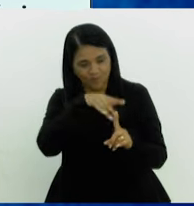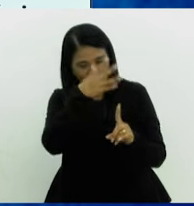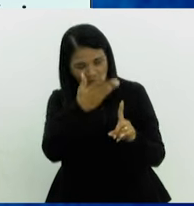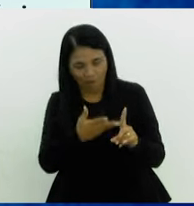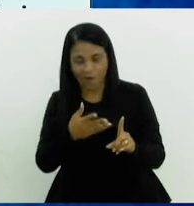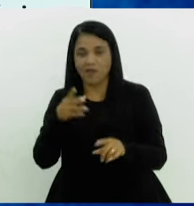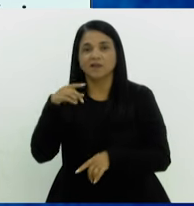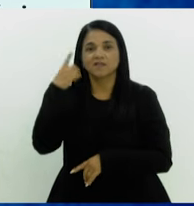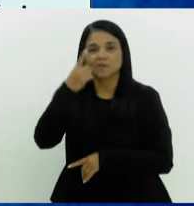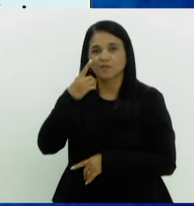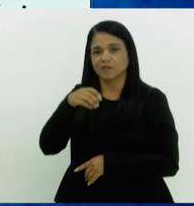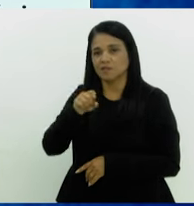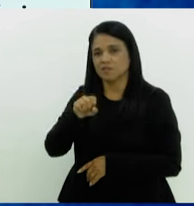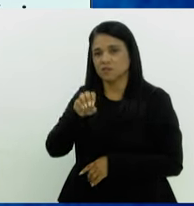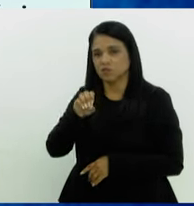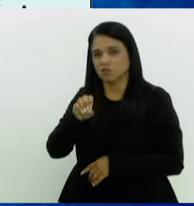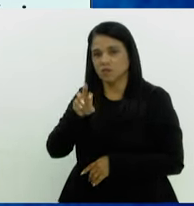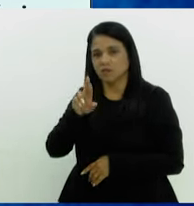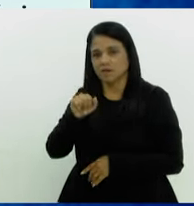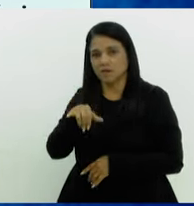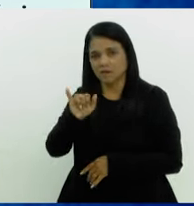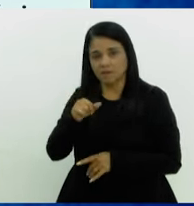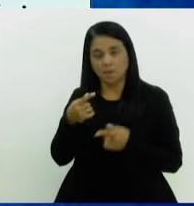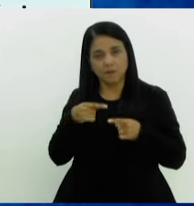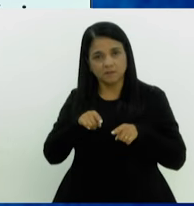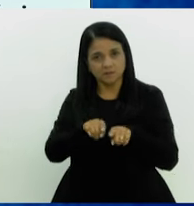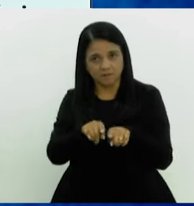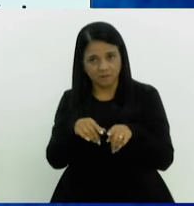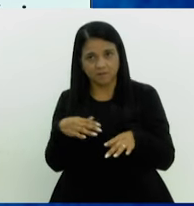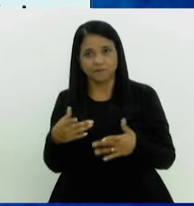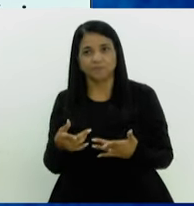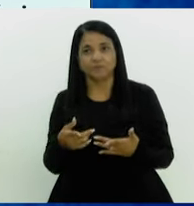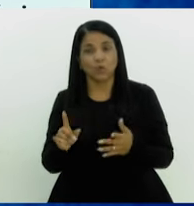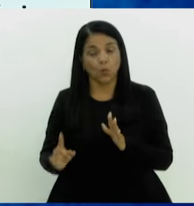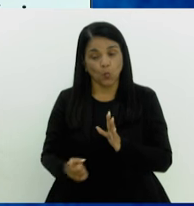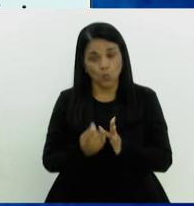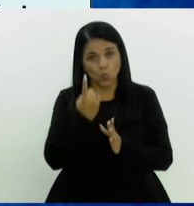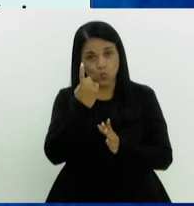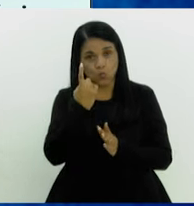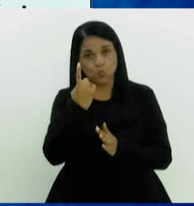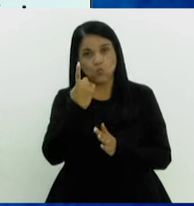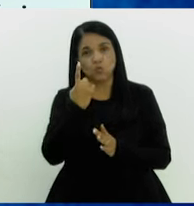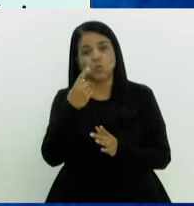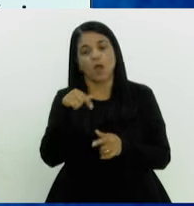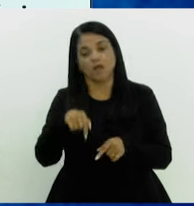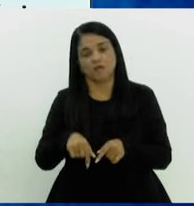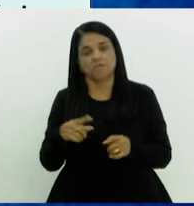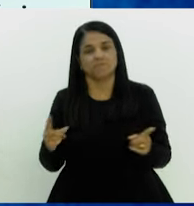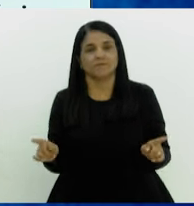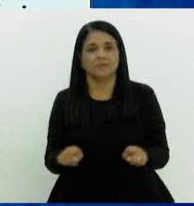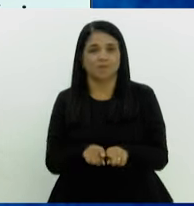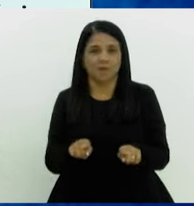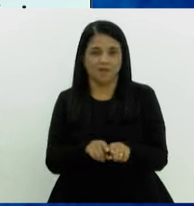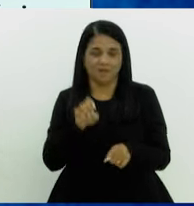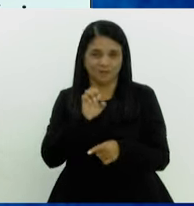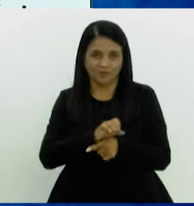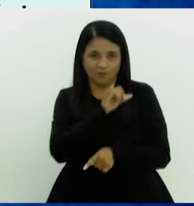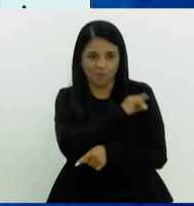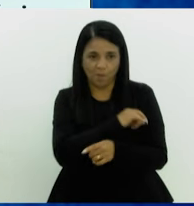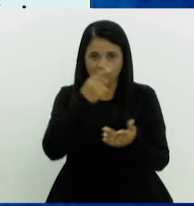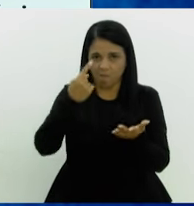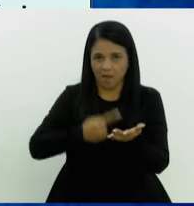soria como parceira Prim o primeiro e provavelmente o único desse ano vai ser aqui também a gente tem que marcar essa data